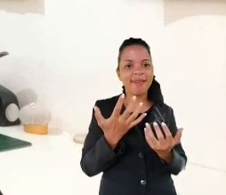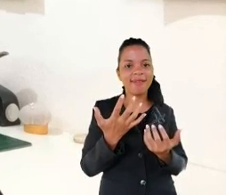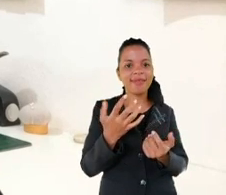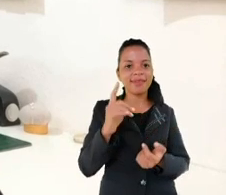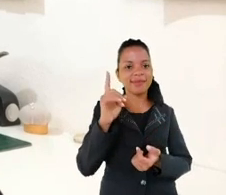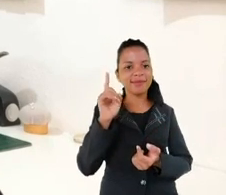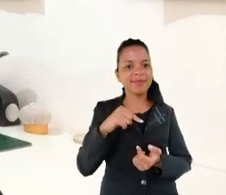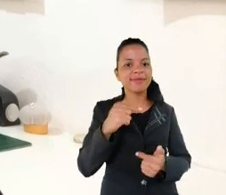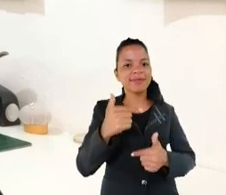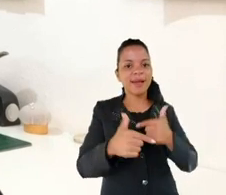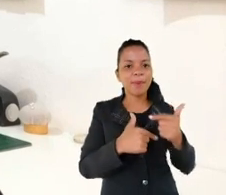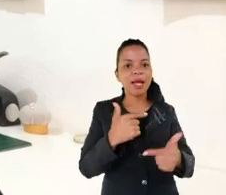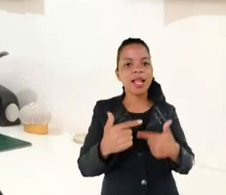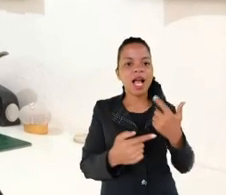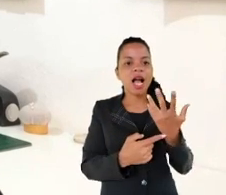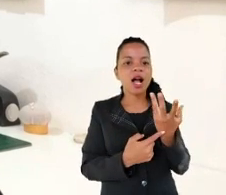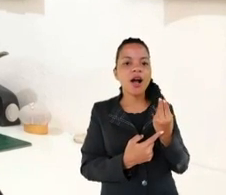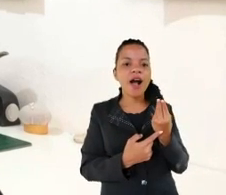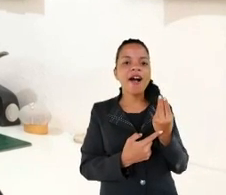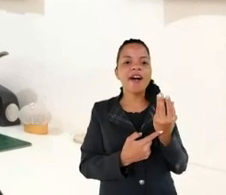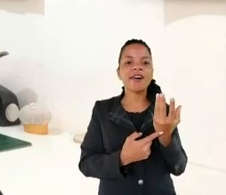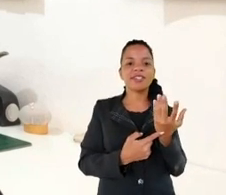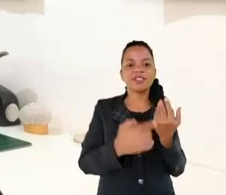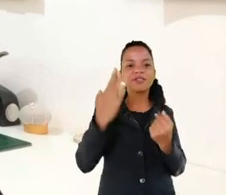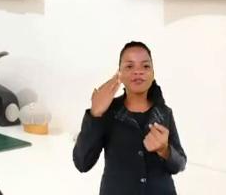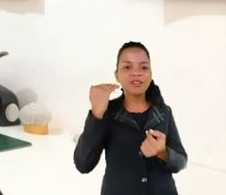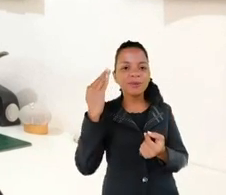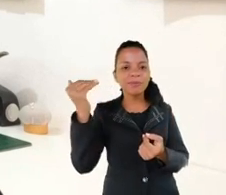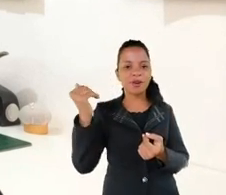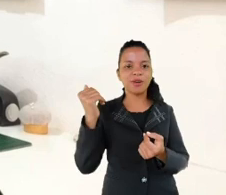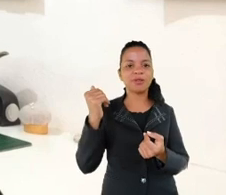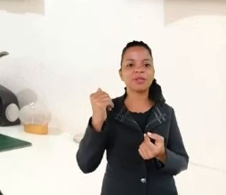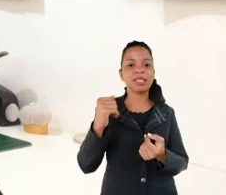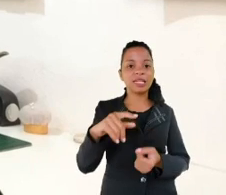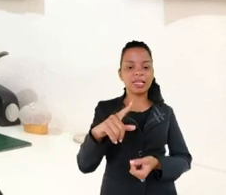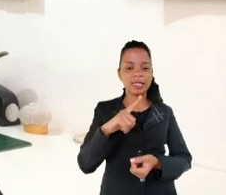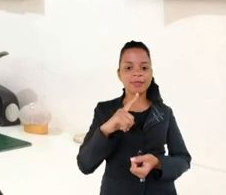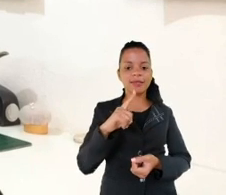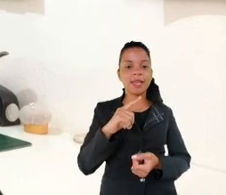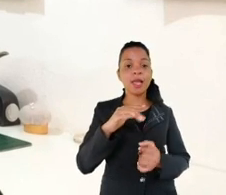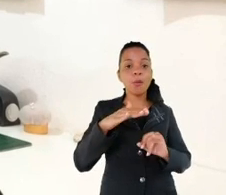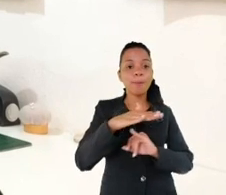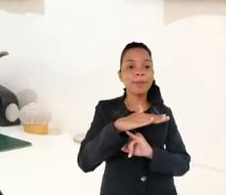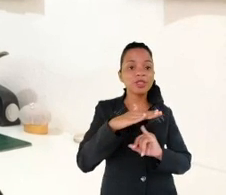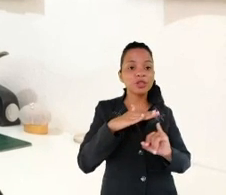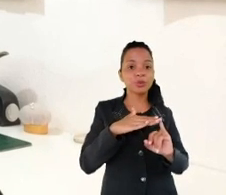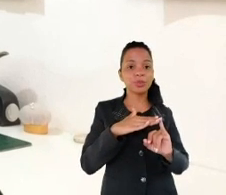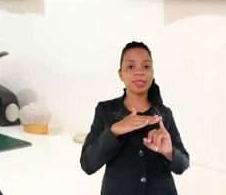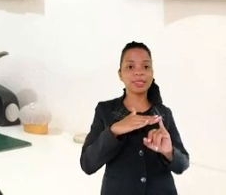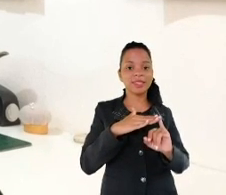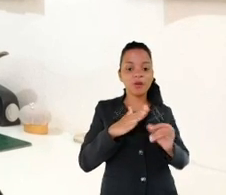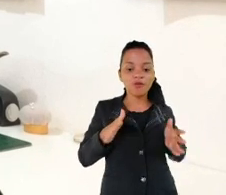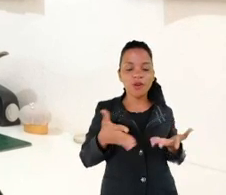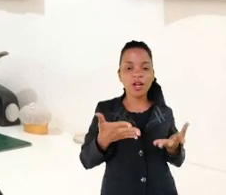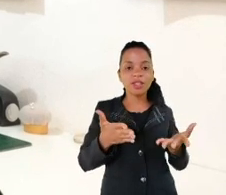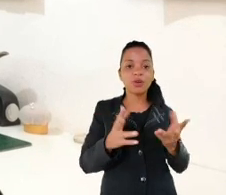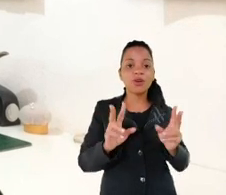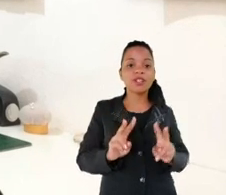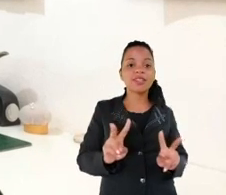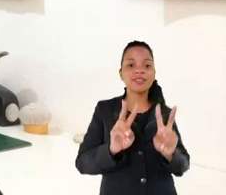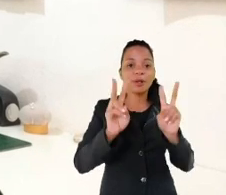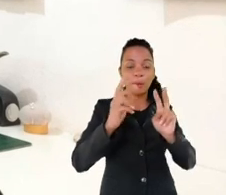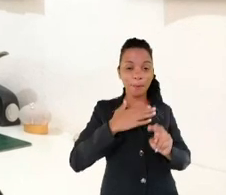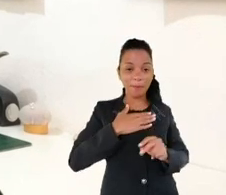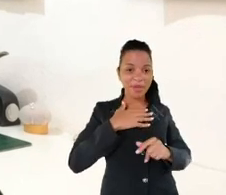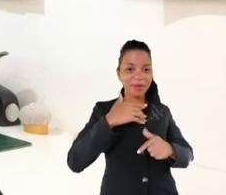esses momentos de validação das instituições, estar presente, poder mostrar o seu trabalho, poder falar sobre